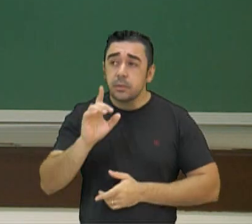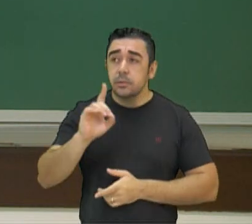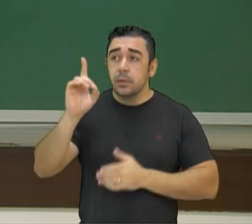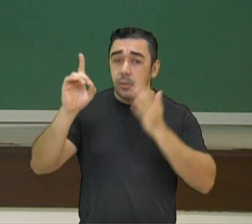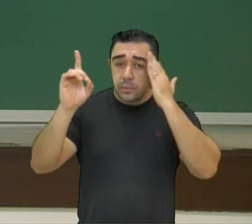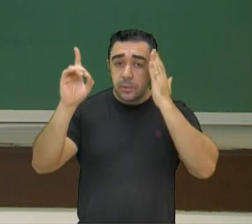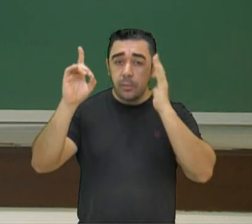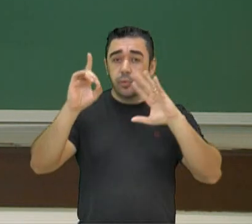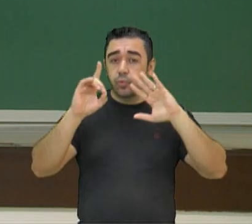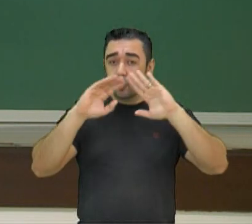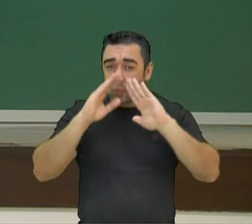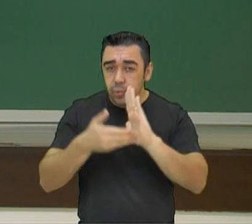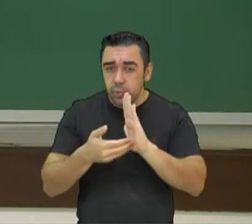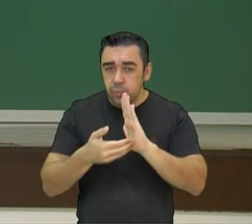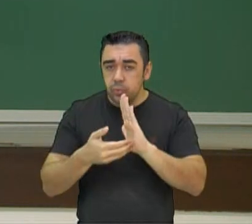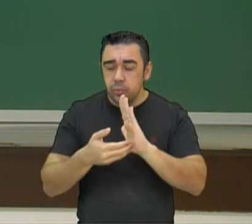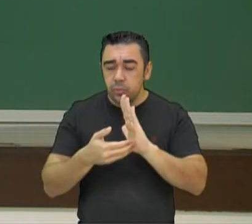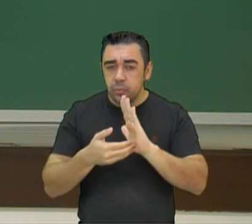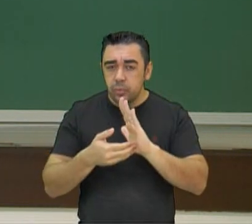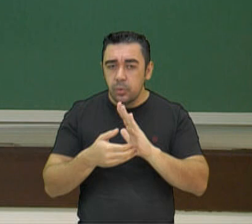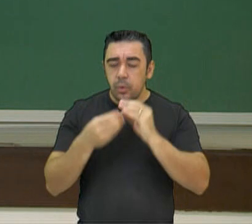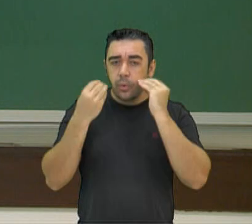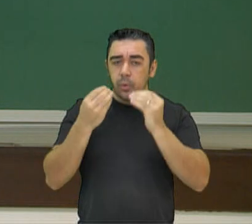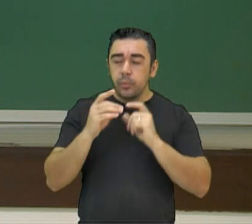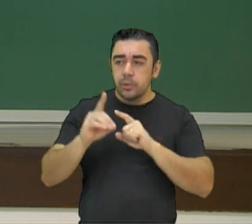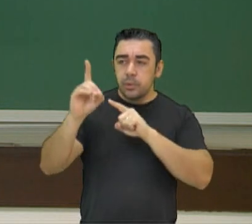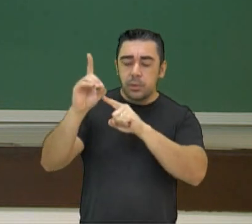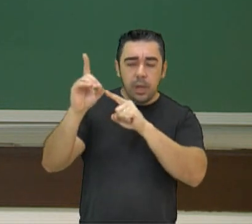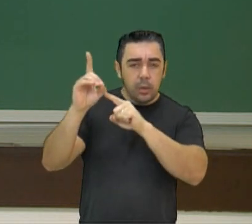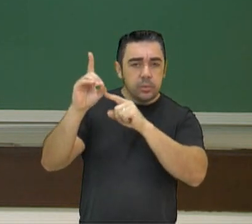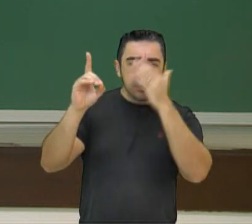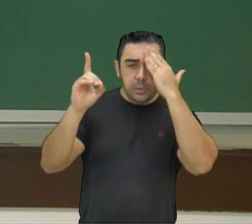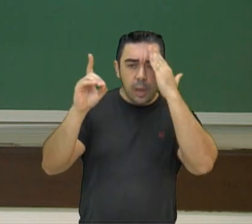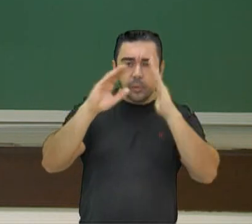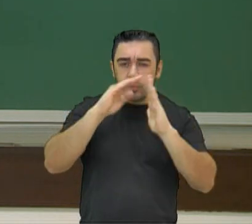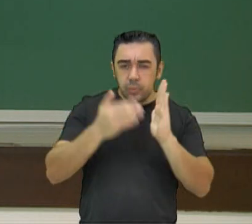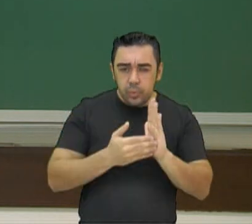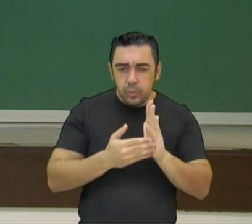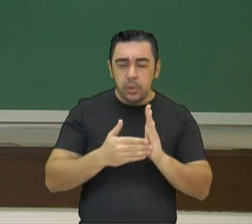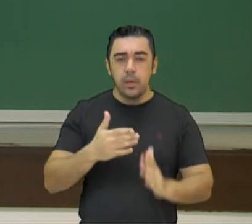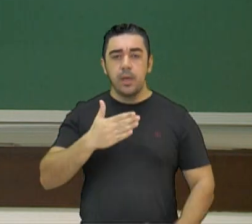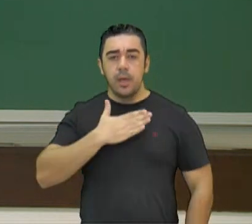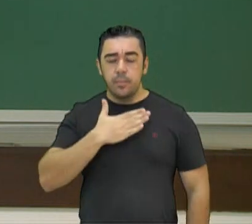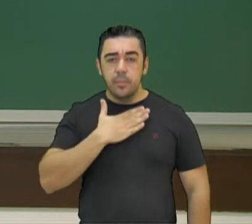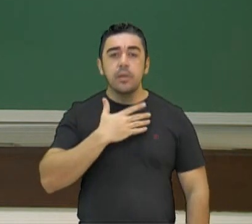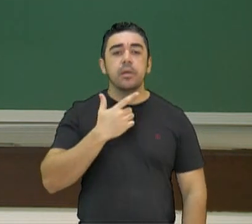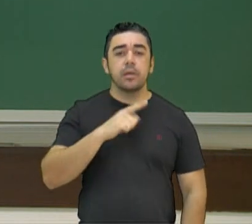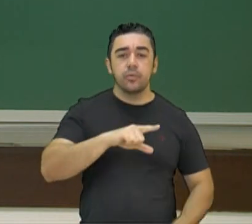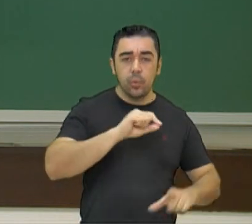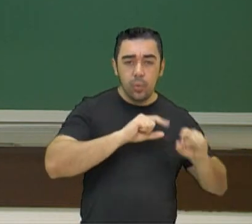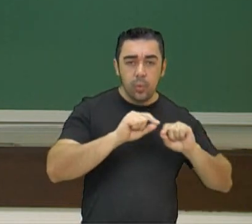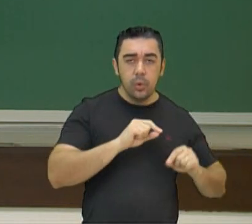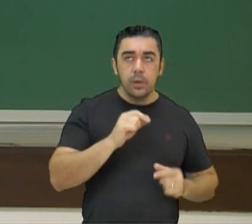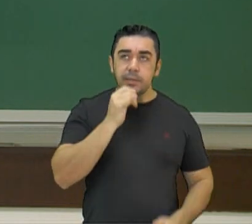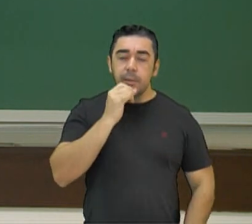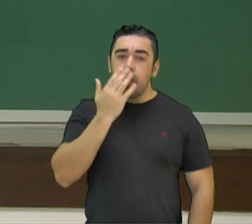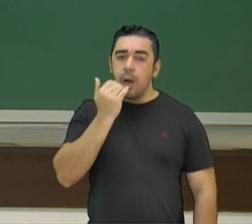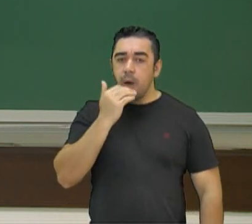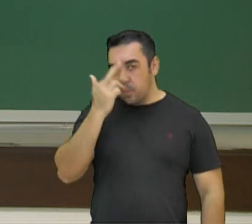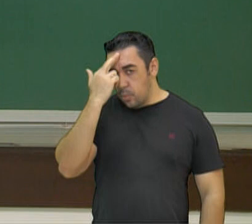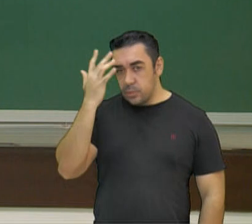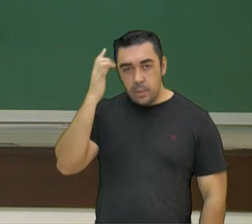Deus tem que saber tudo. Então, como que Deus pode saber qual vai ser a minha escolha do meu almoço de